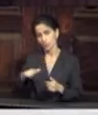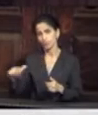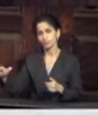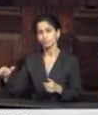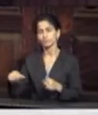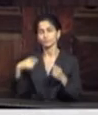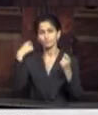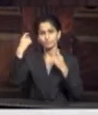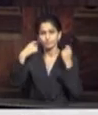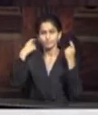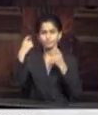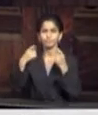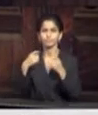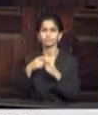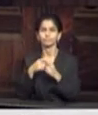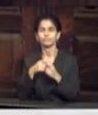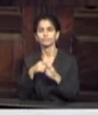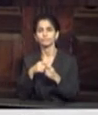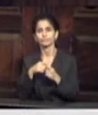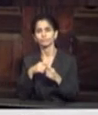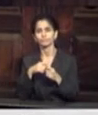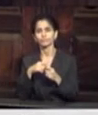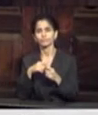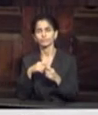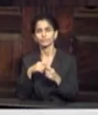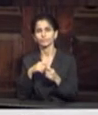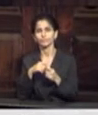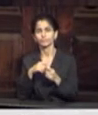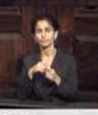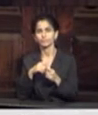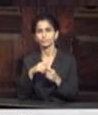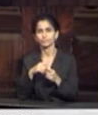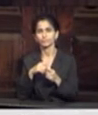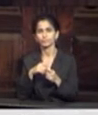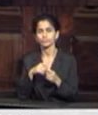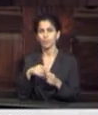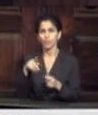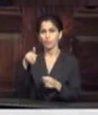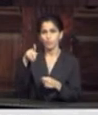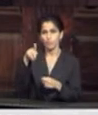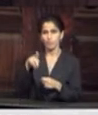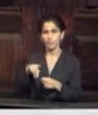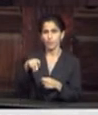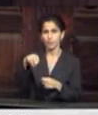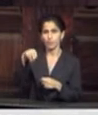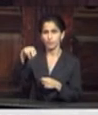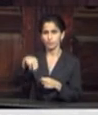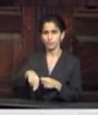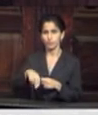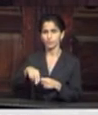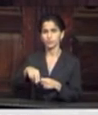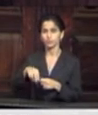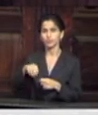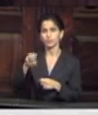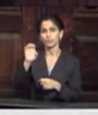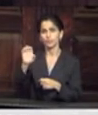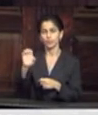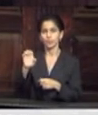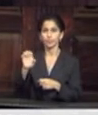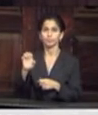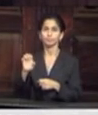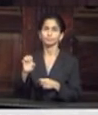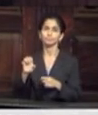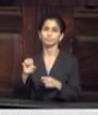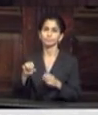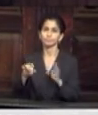estou muito preocupado com o destino do Plano Nacional de Educação. O Plano Nacional de Educação é